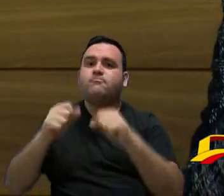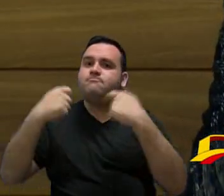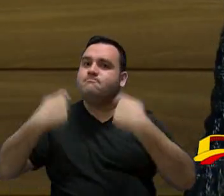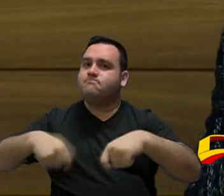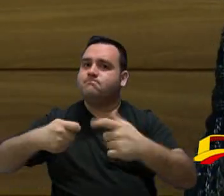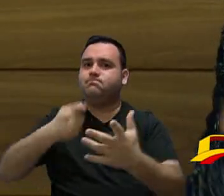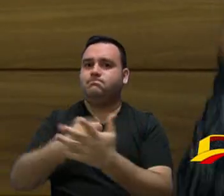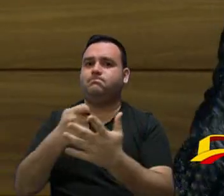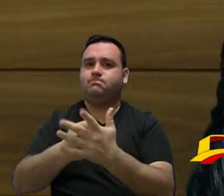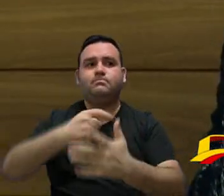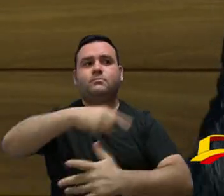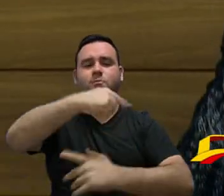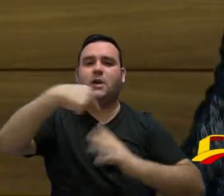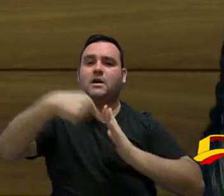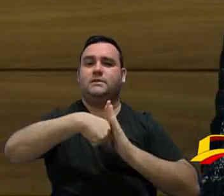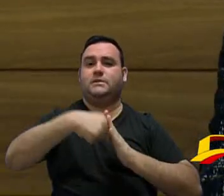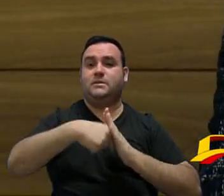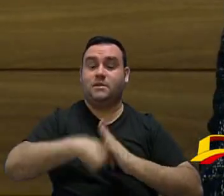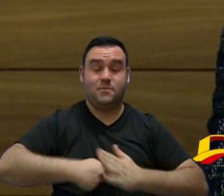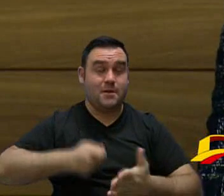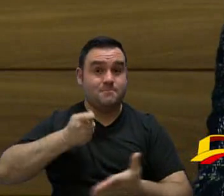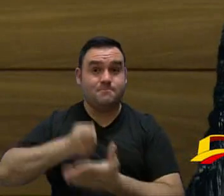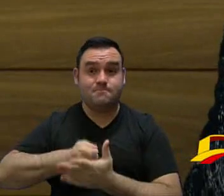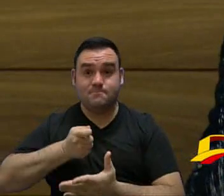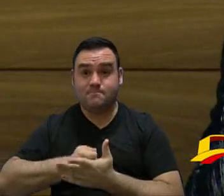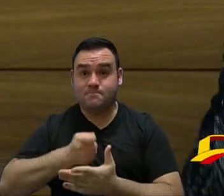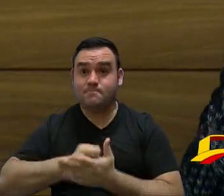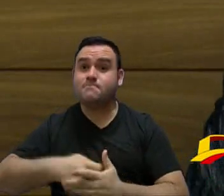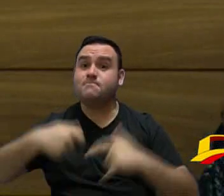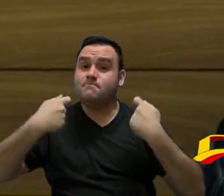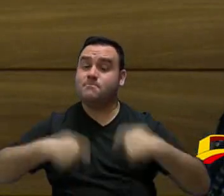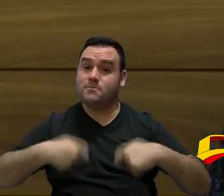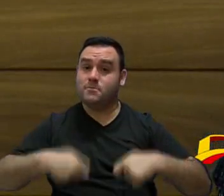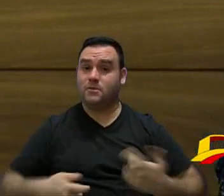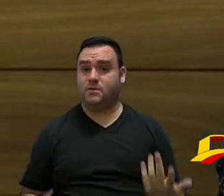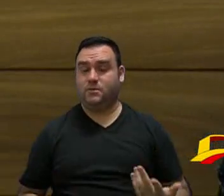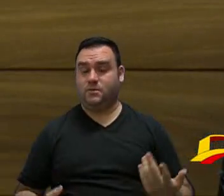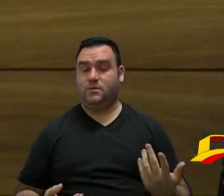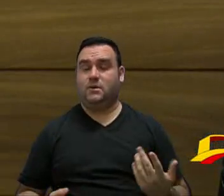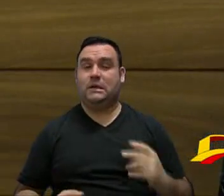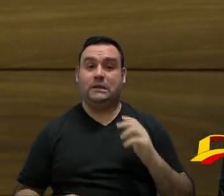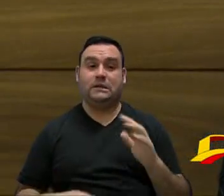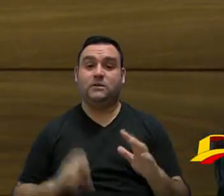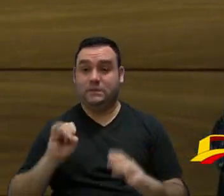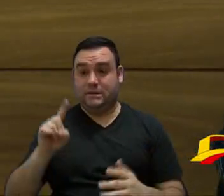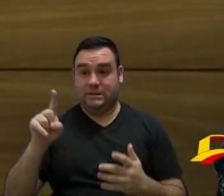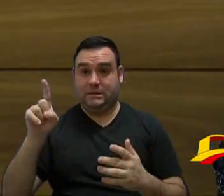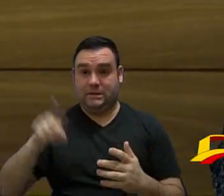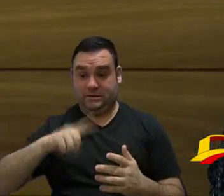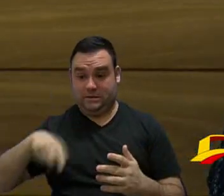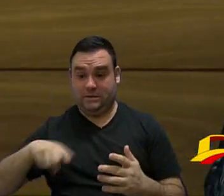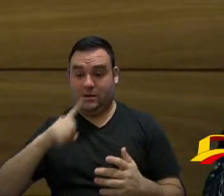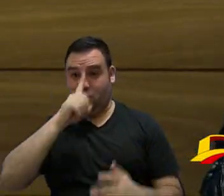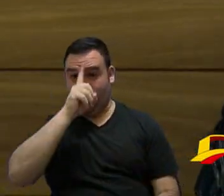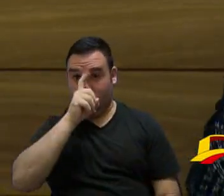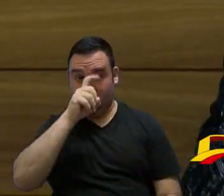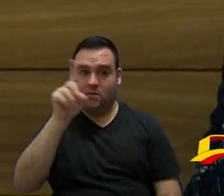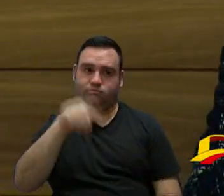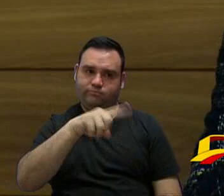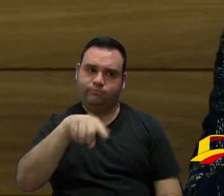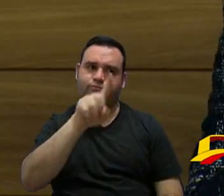tem que fazer não devem ter então se está sendo cancelado por